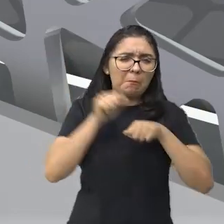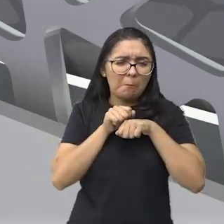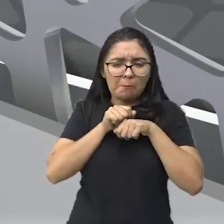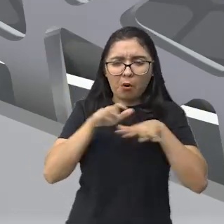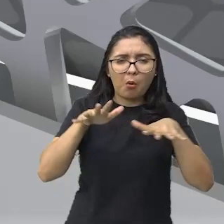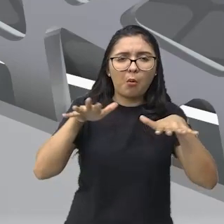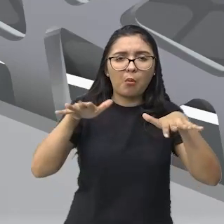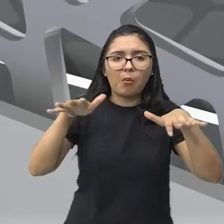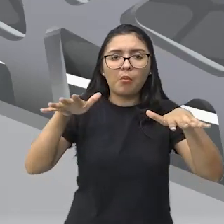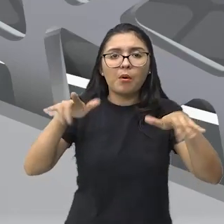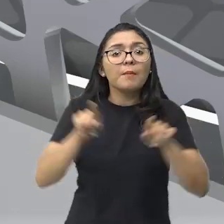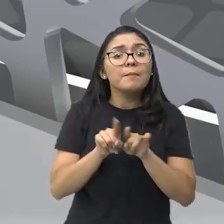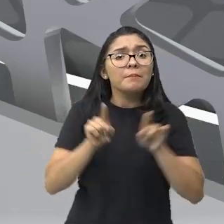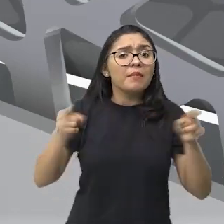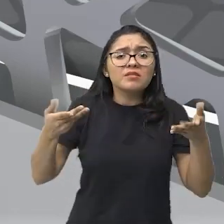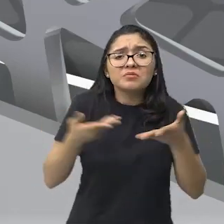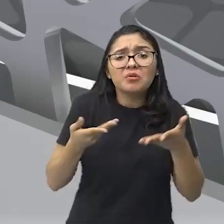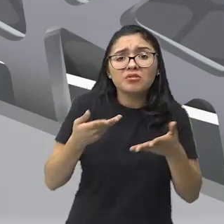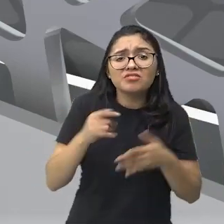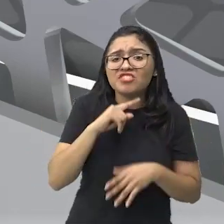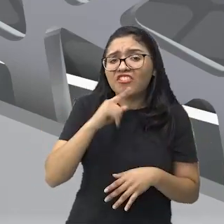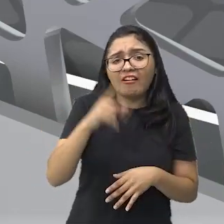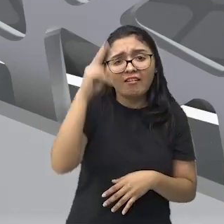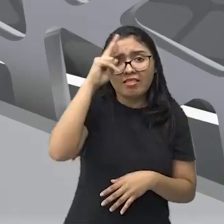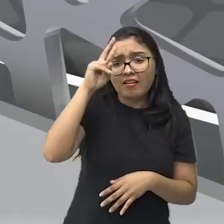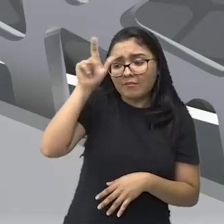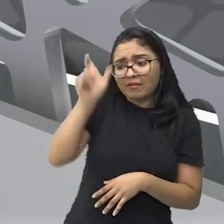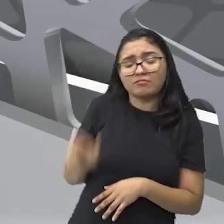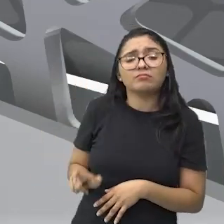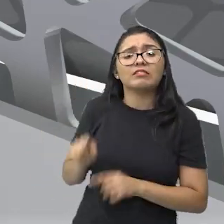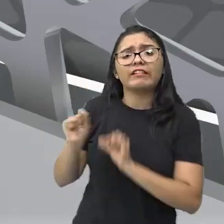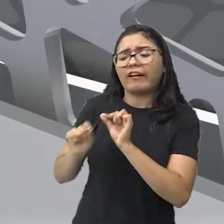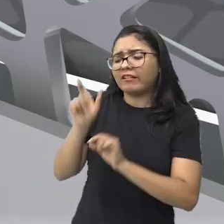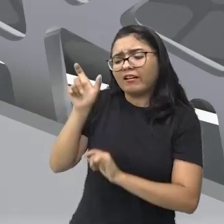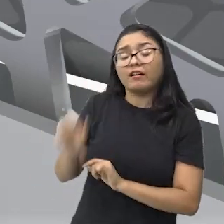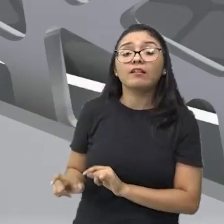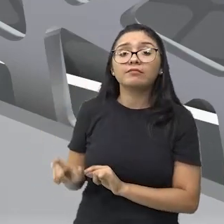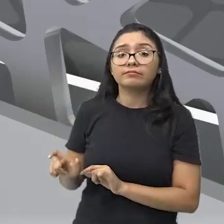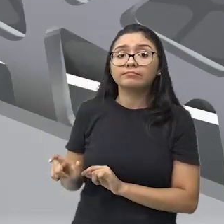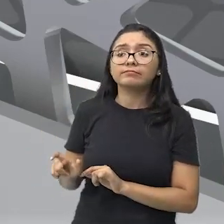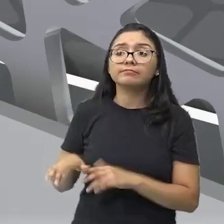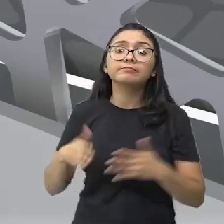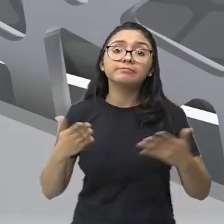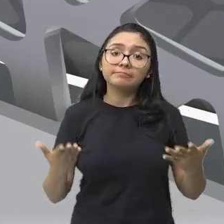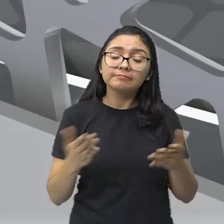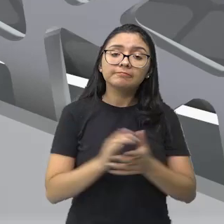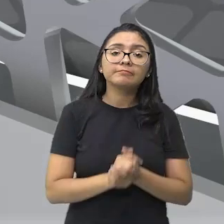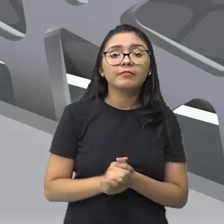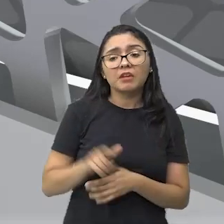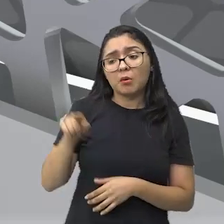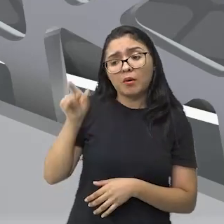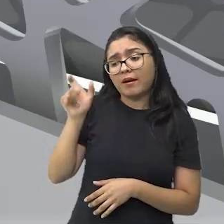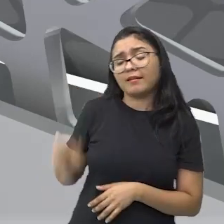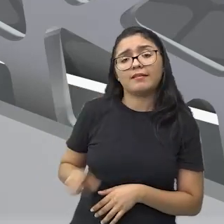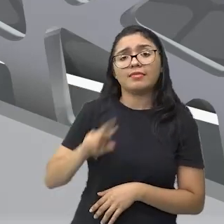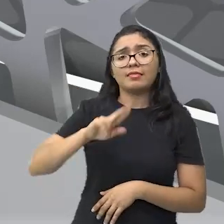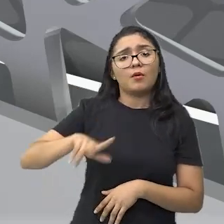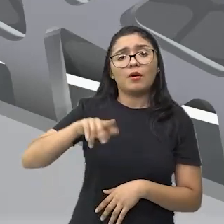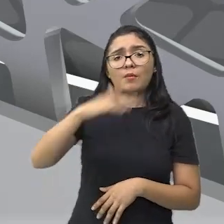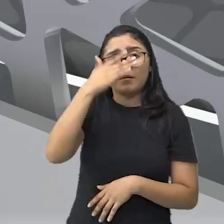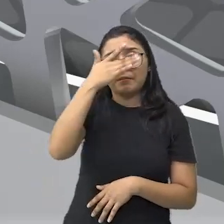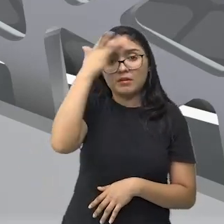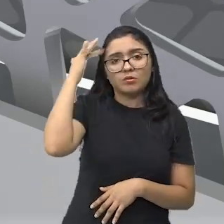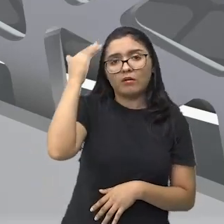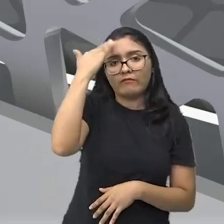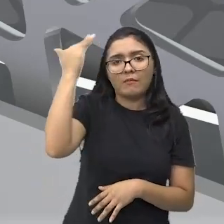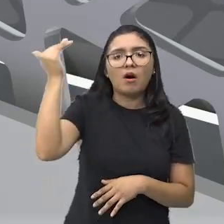sucesso, mas hoje ninguém lembra mais quem é, quem são, quem foram, não é verdade? Então ele não é uma pessoa clássica.